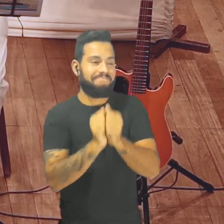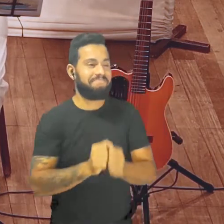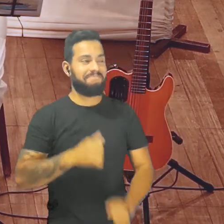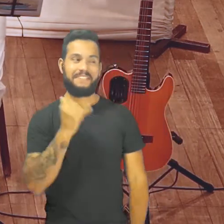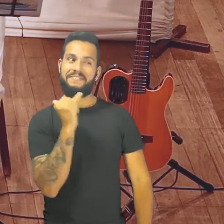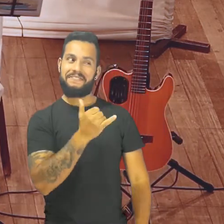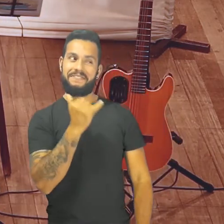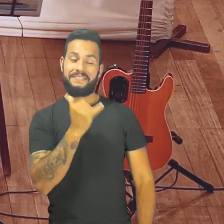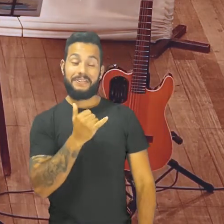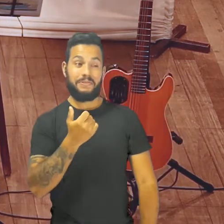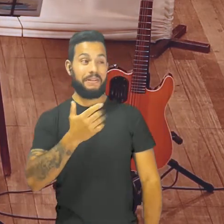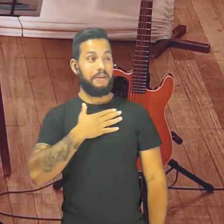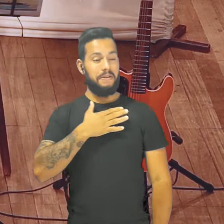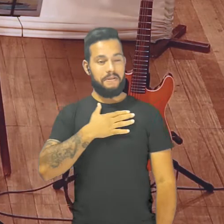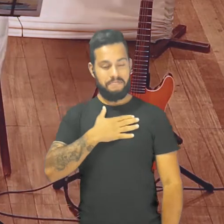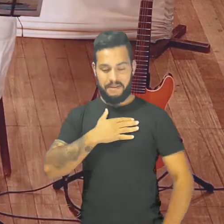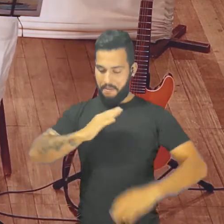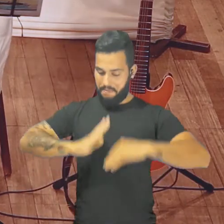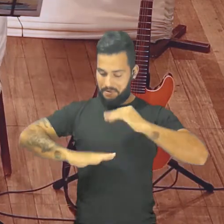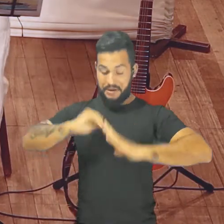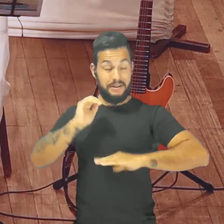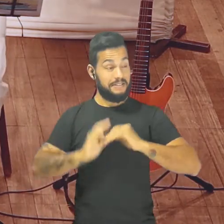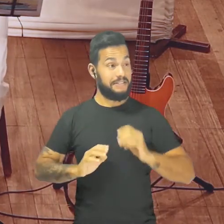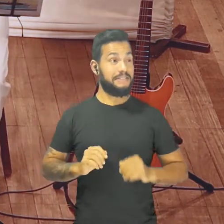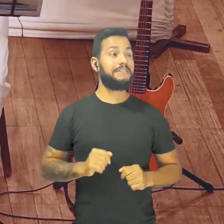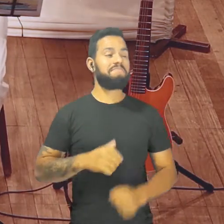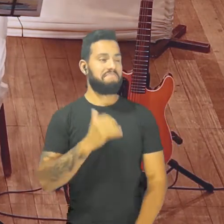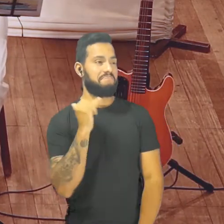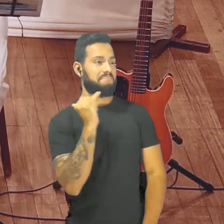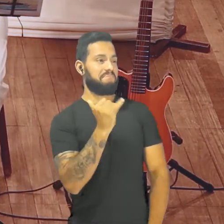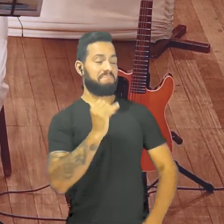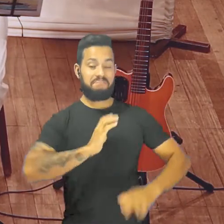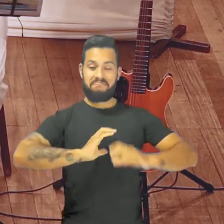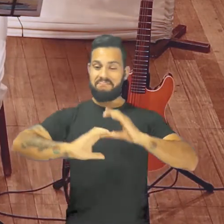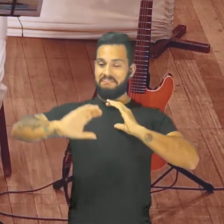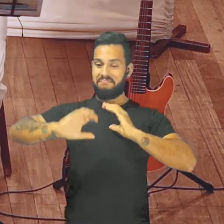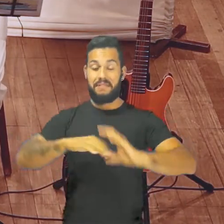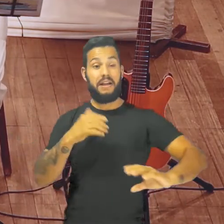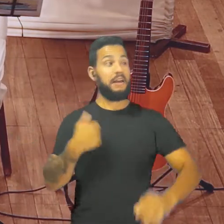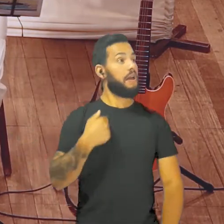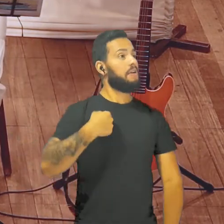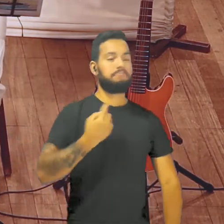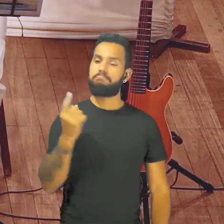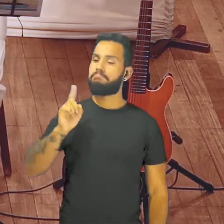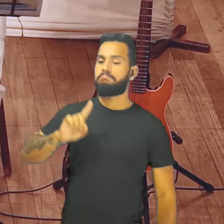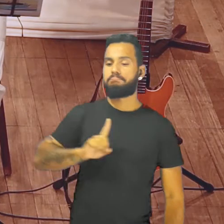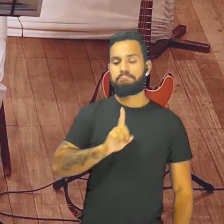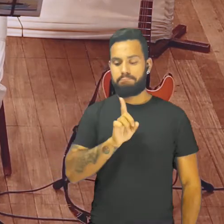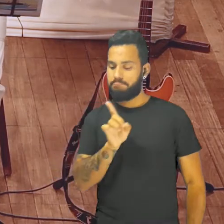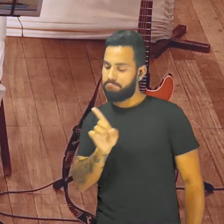o que faço. Vou contar, vou cantar. Eu saí a caminhar de